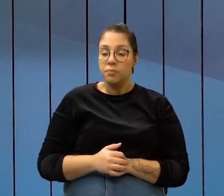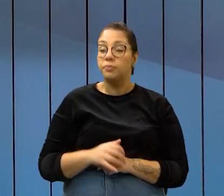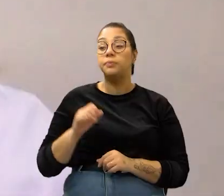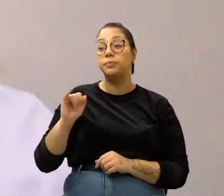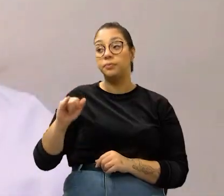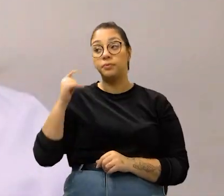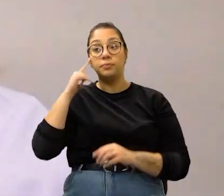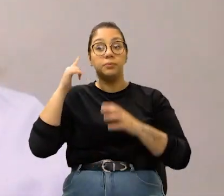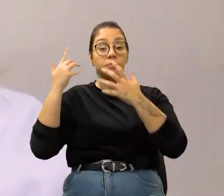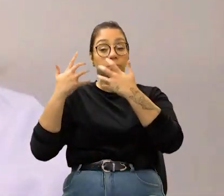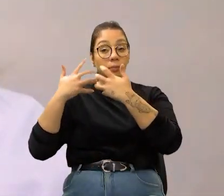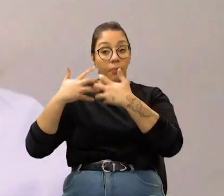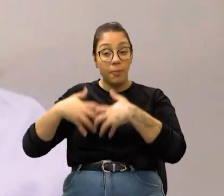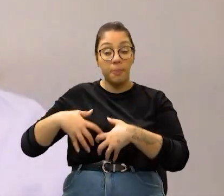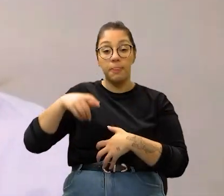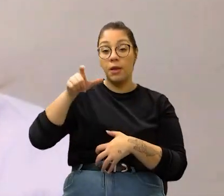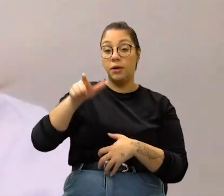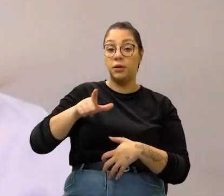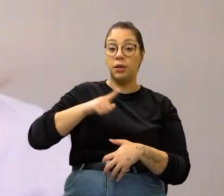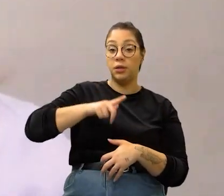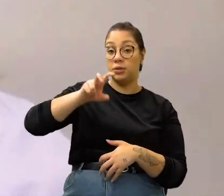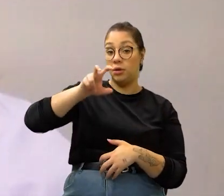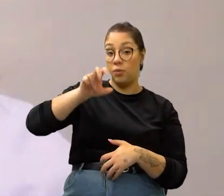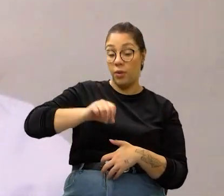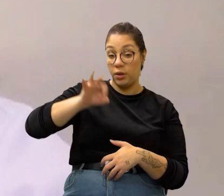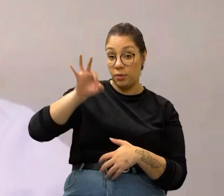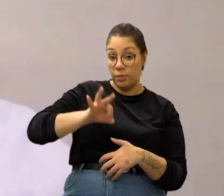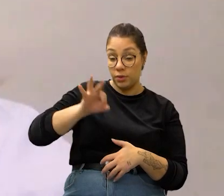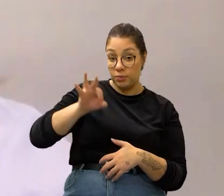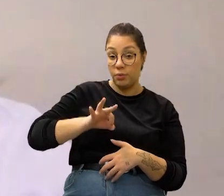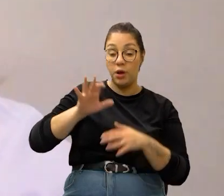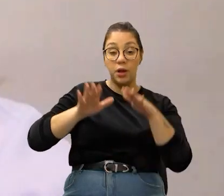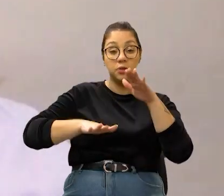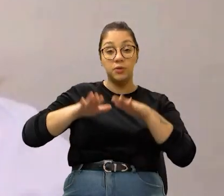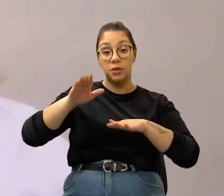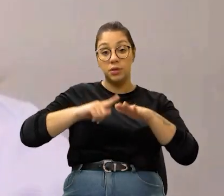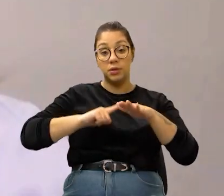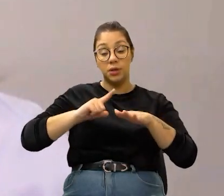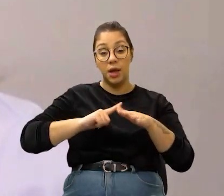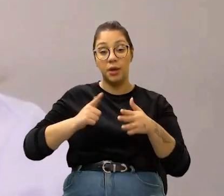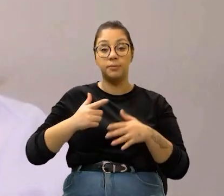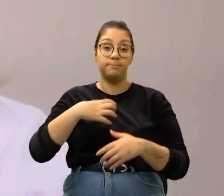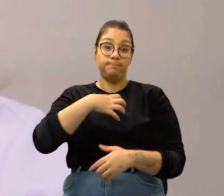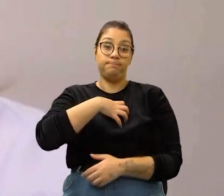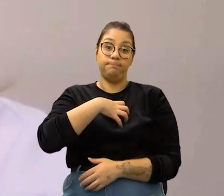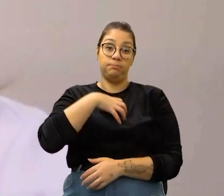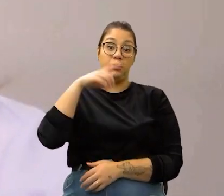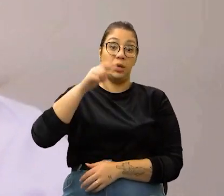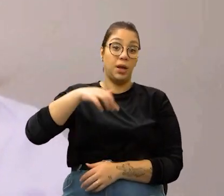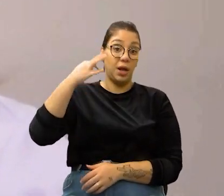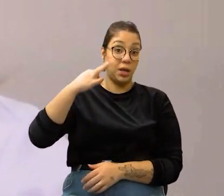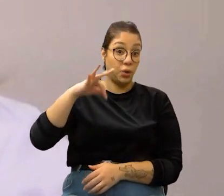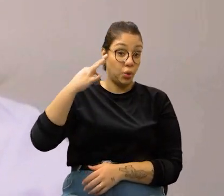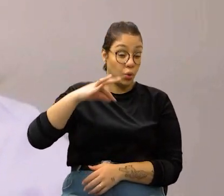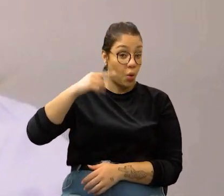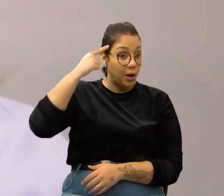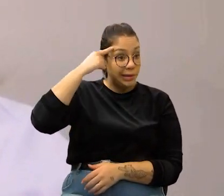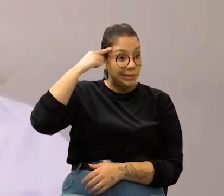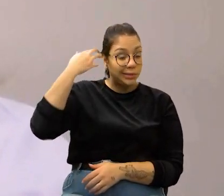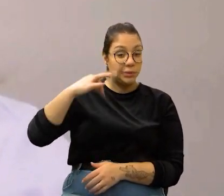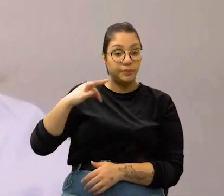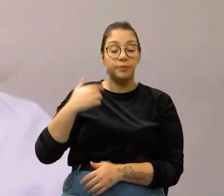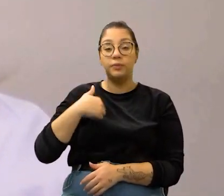Olha, se a gente pensar num paciente que 50% vai abrir, talvez, os sintomas com uma dor